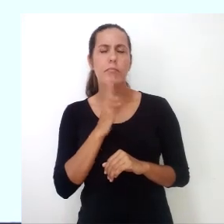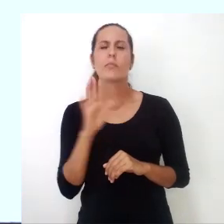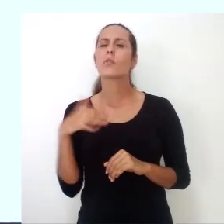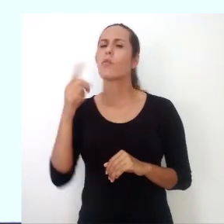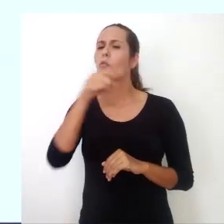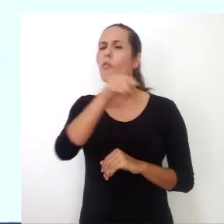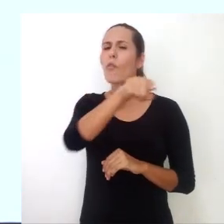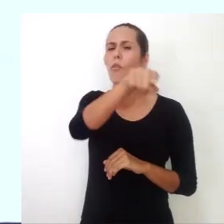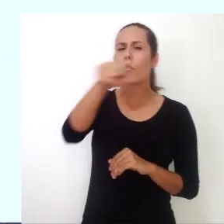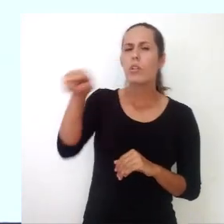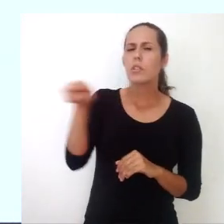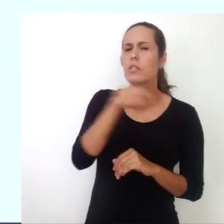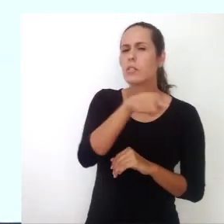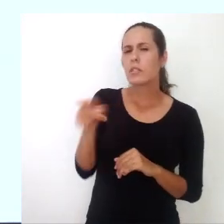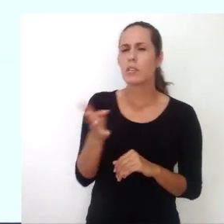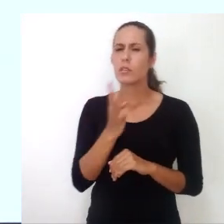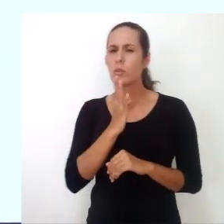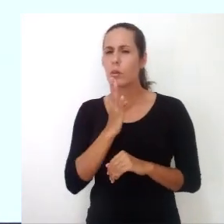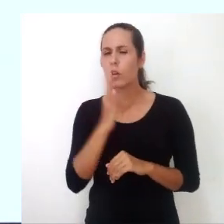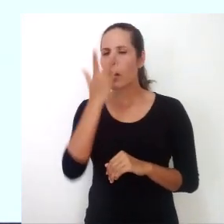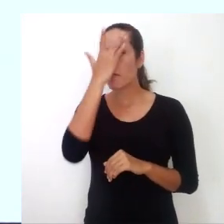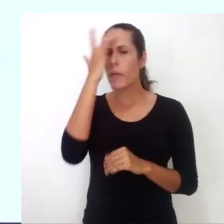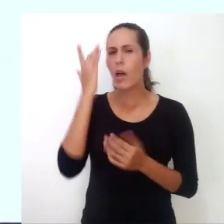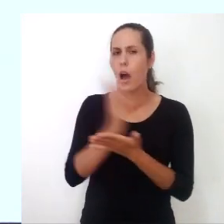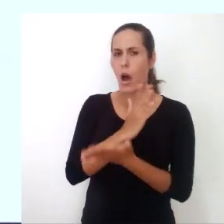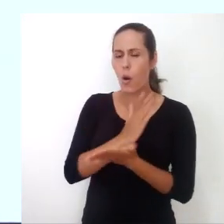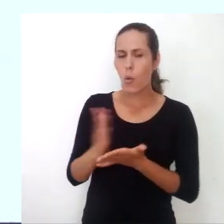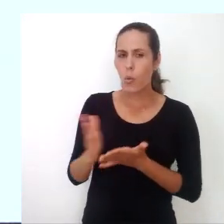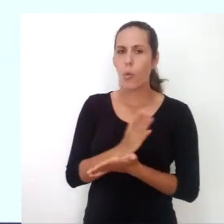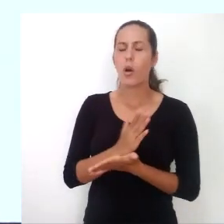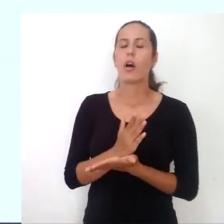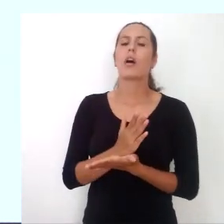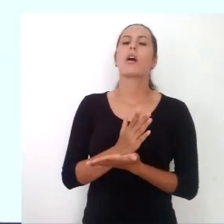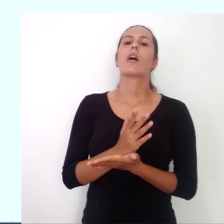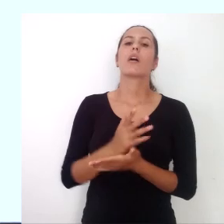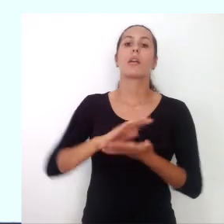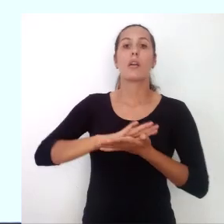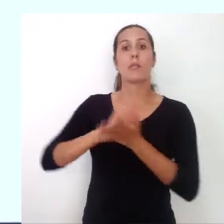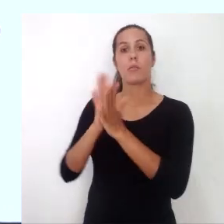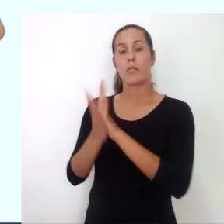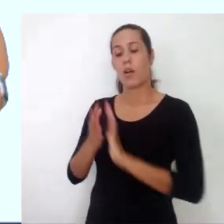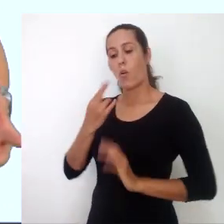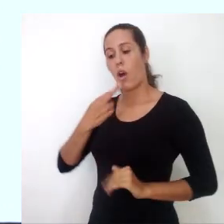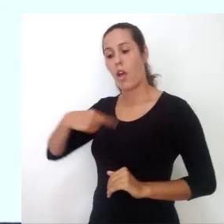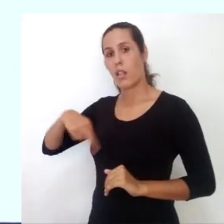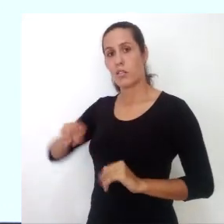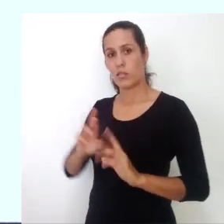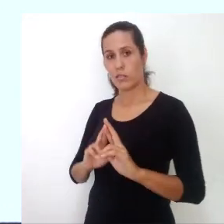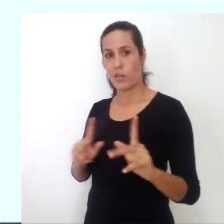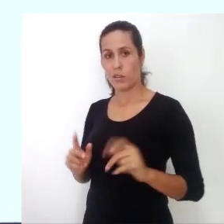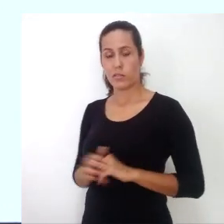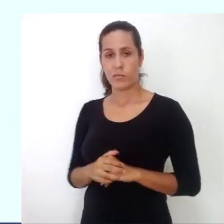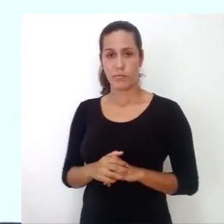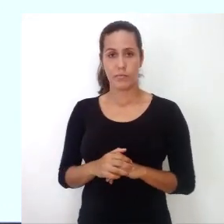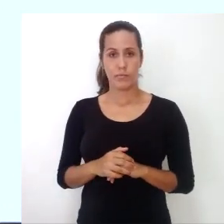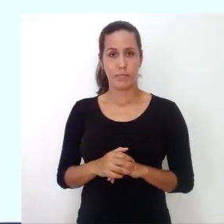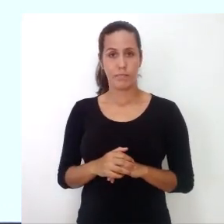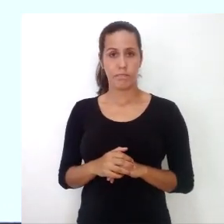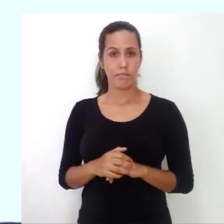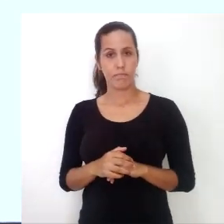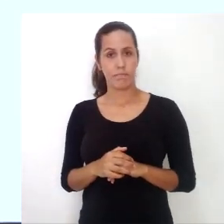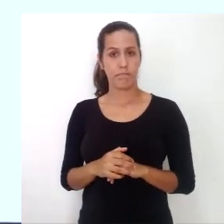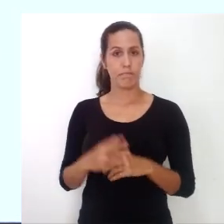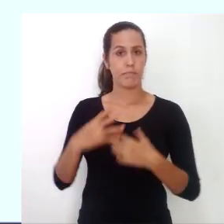ou vocês conhecem, aliás, pessoas que são perseguidas por professarem uma fé diferente?